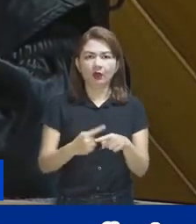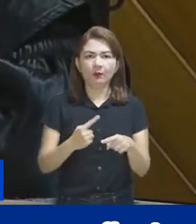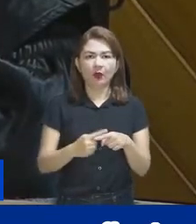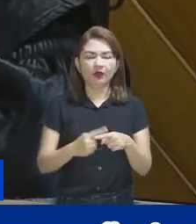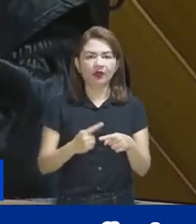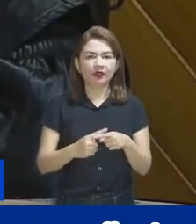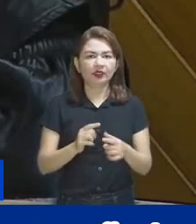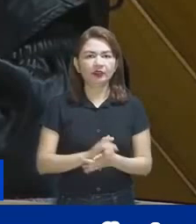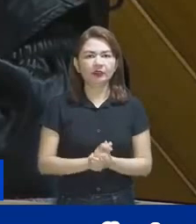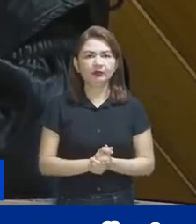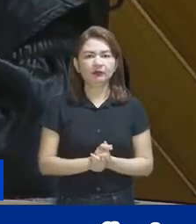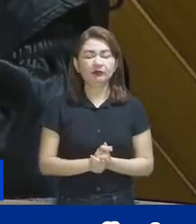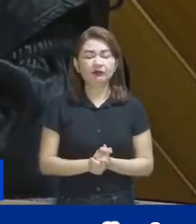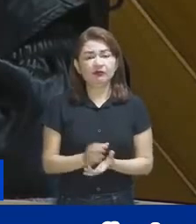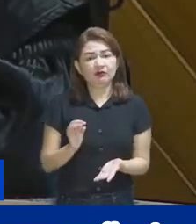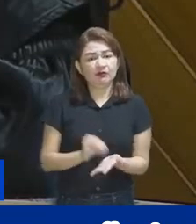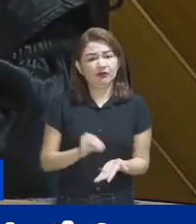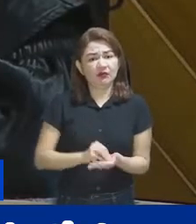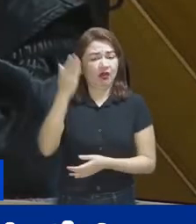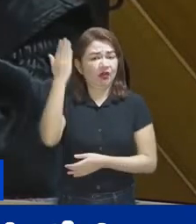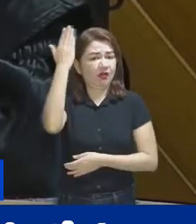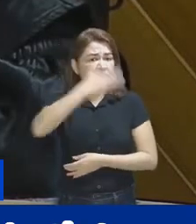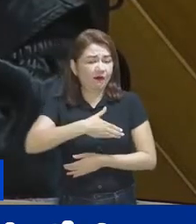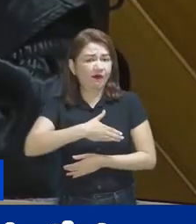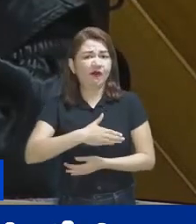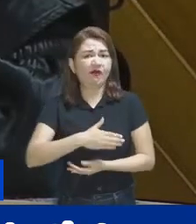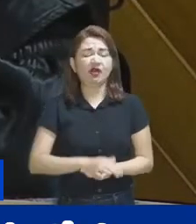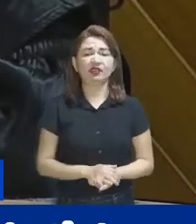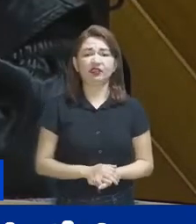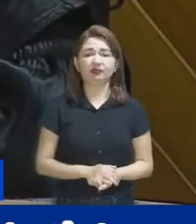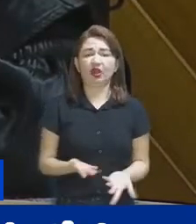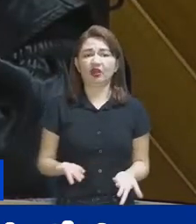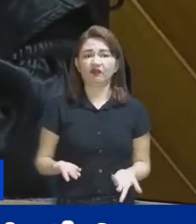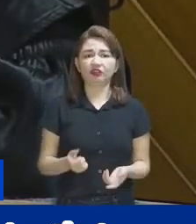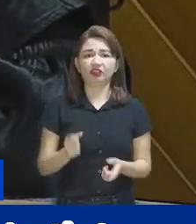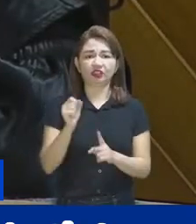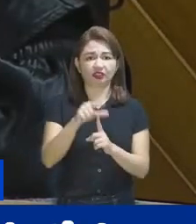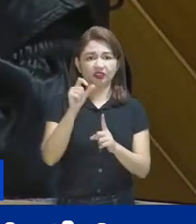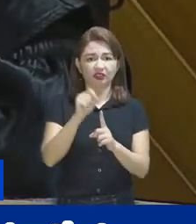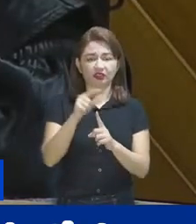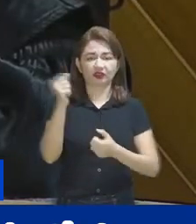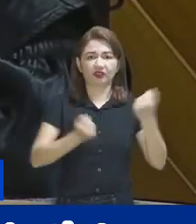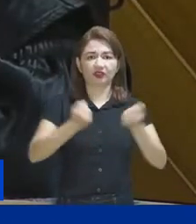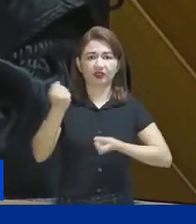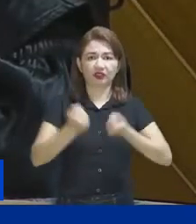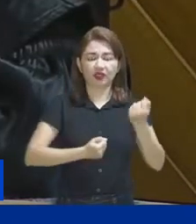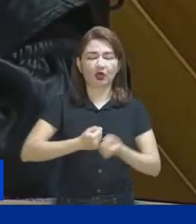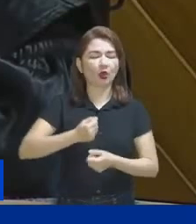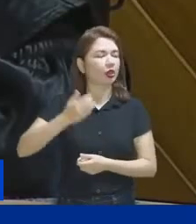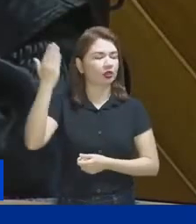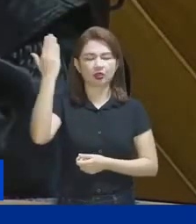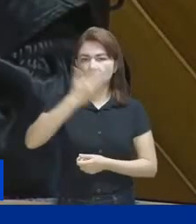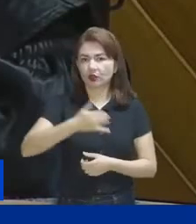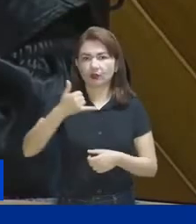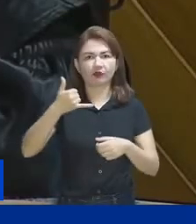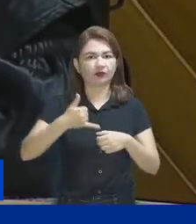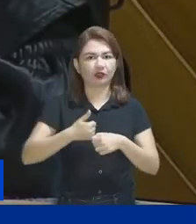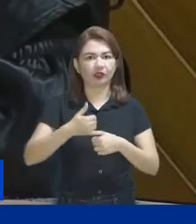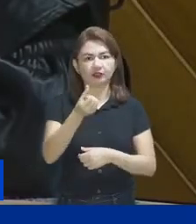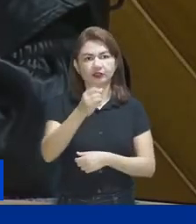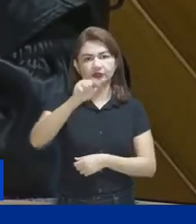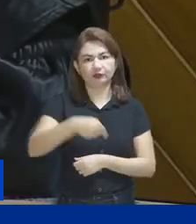sendo esta a citada ausência de comprovação de locação de veículo que justificasse os gastos com combustíveis na quantia de R$